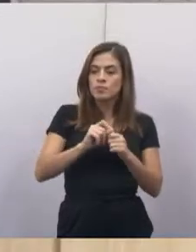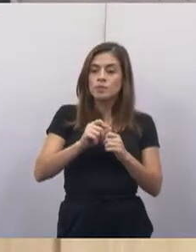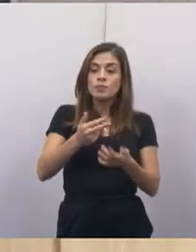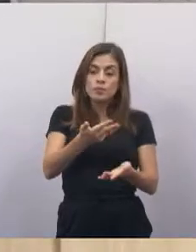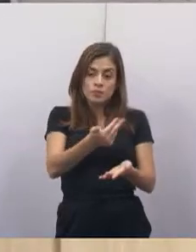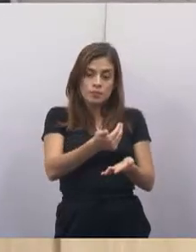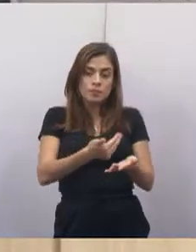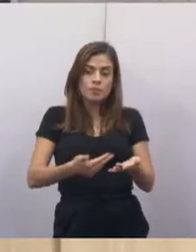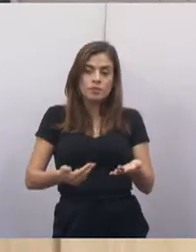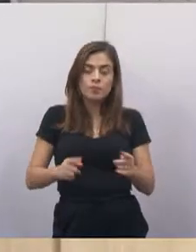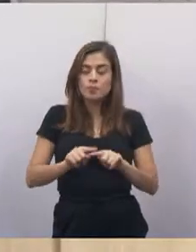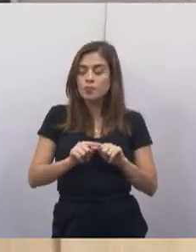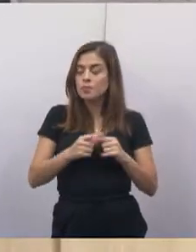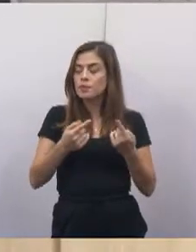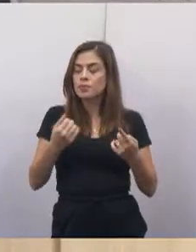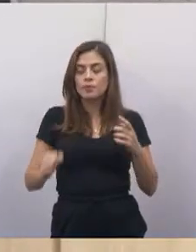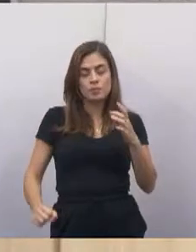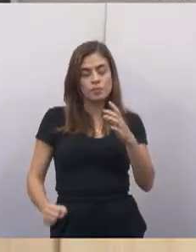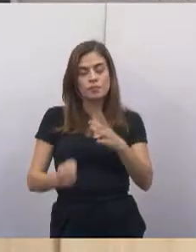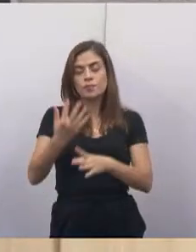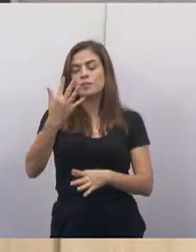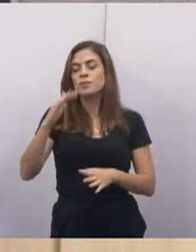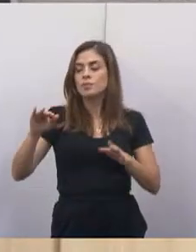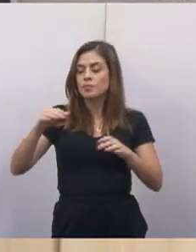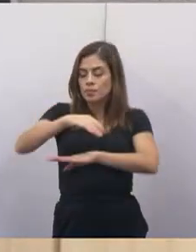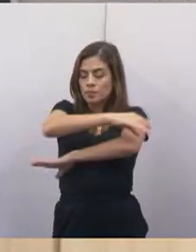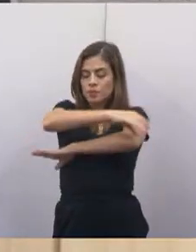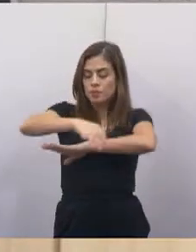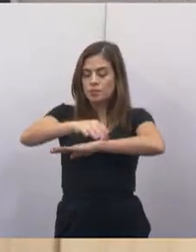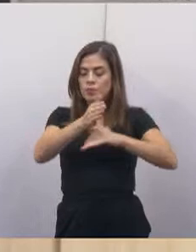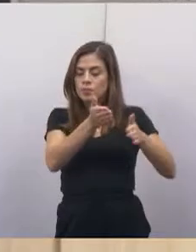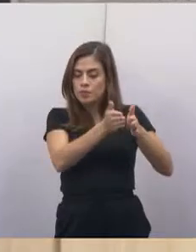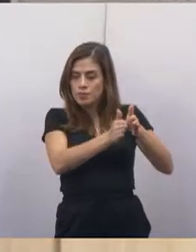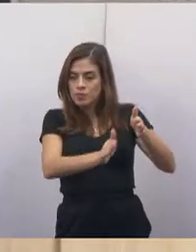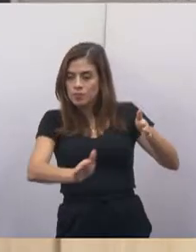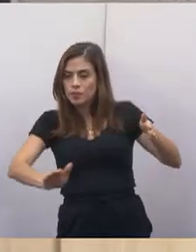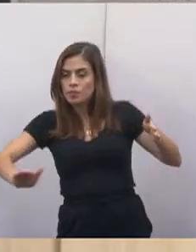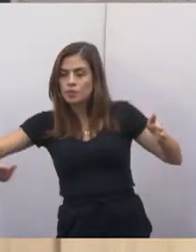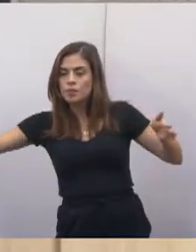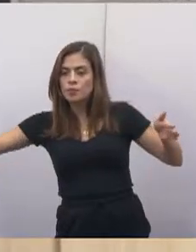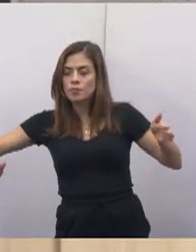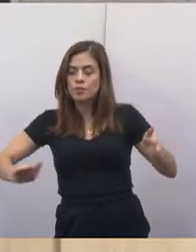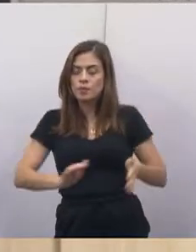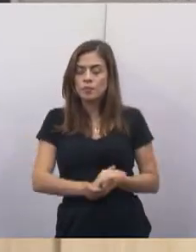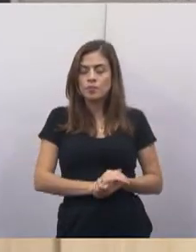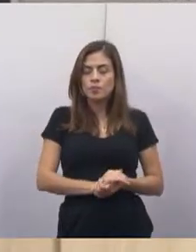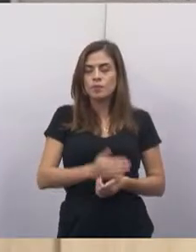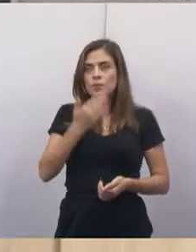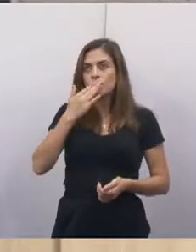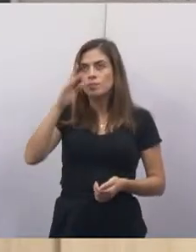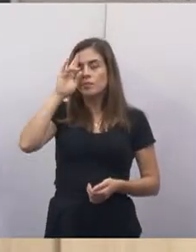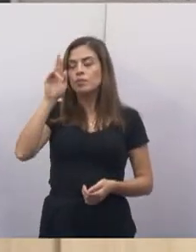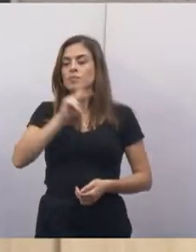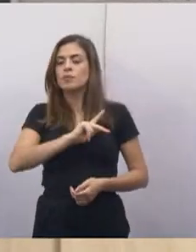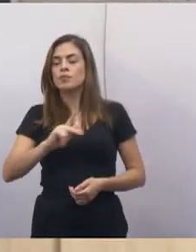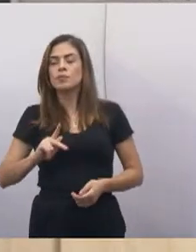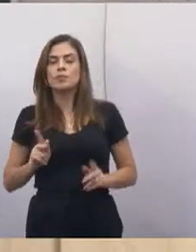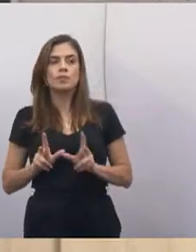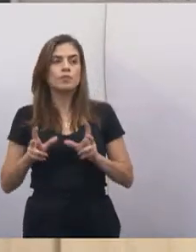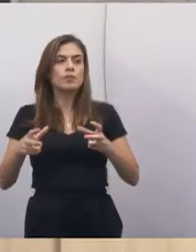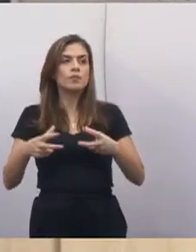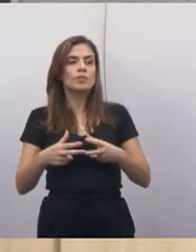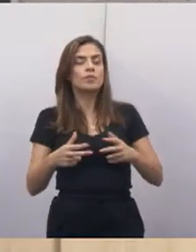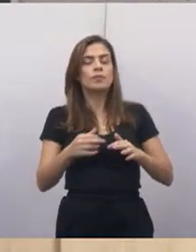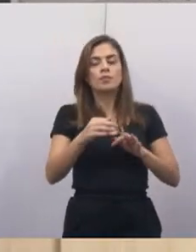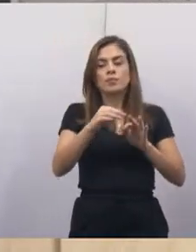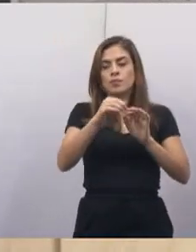feito o rebaixamento. Requeremos ao senhor presidente dessa casa, ouvido e aprovado o decreto plenário,